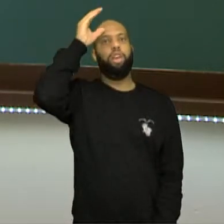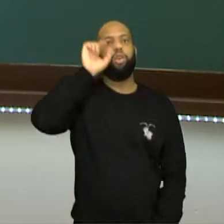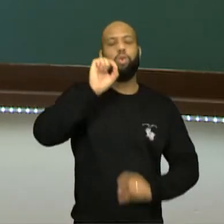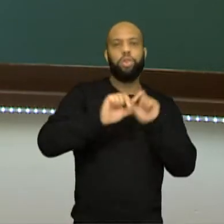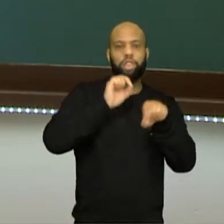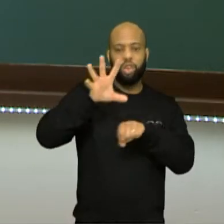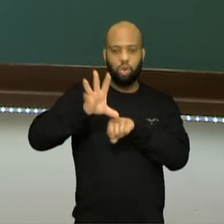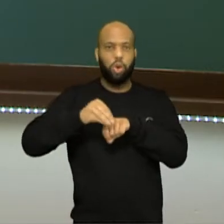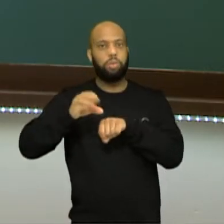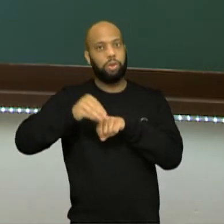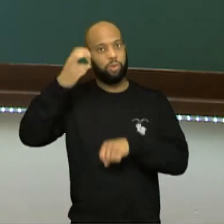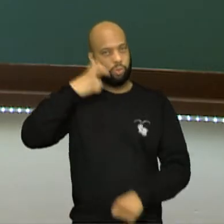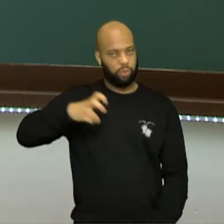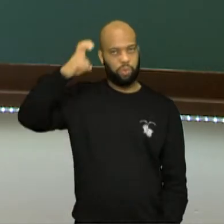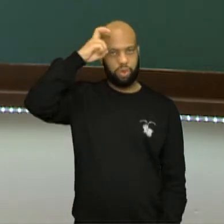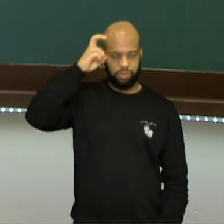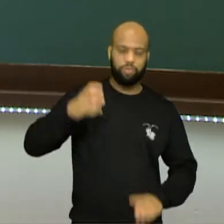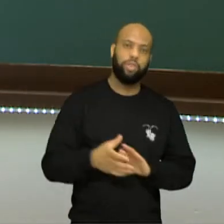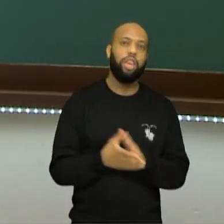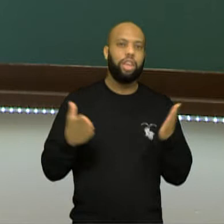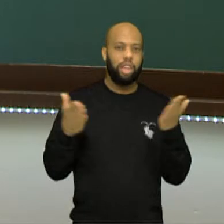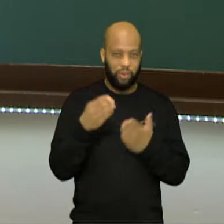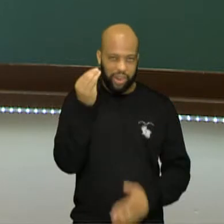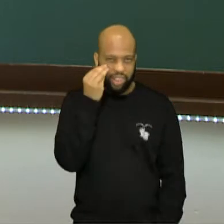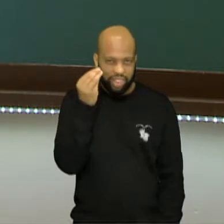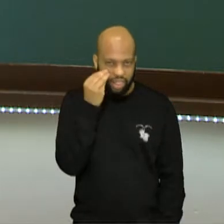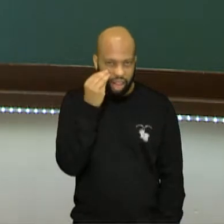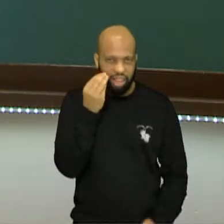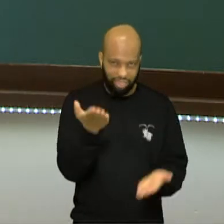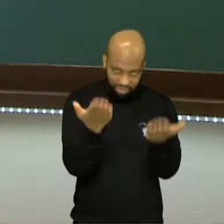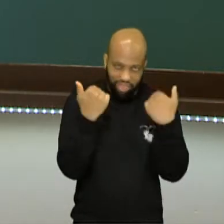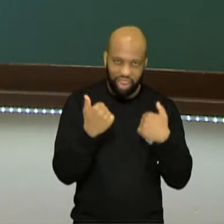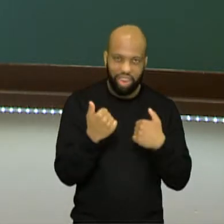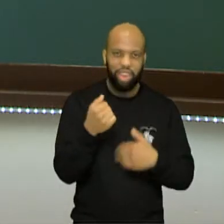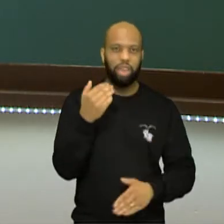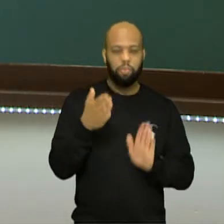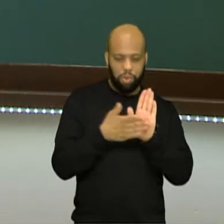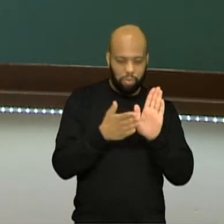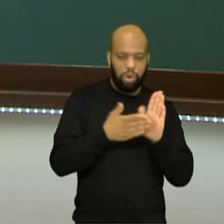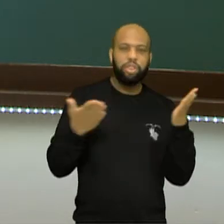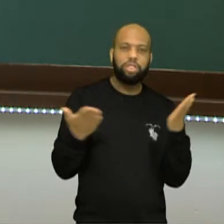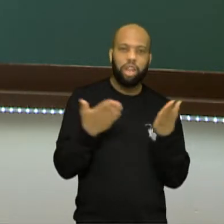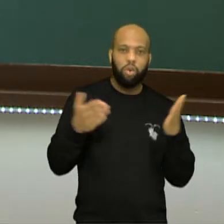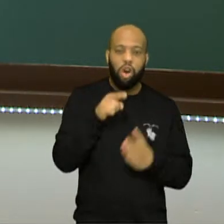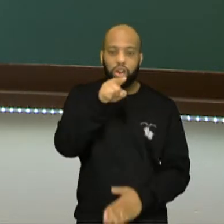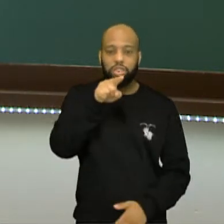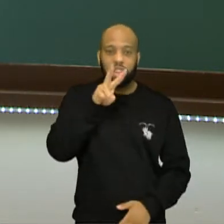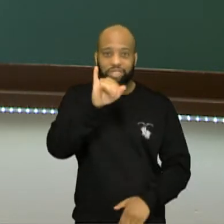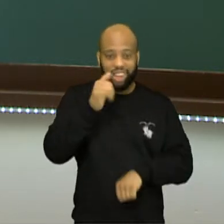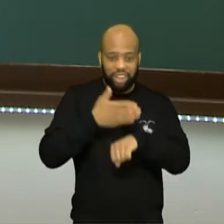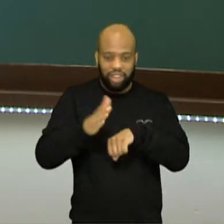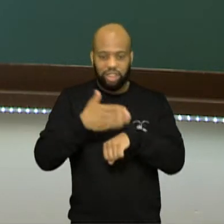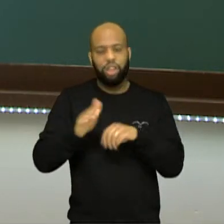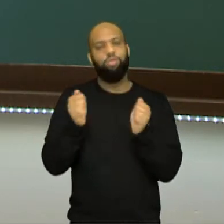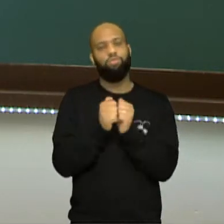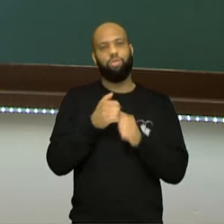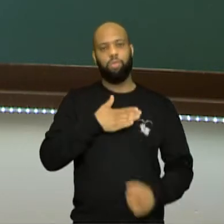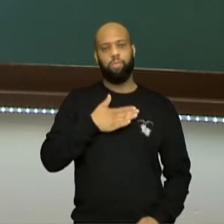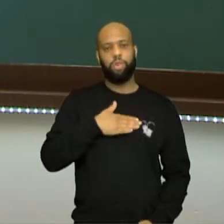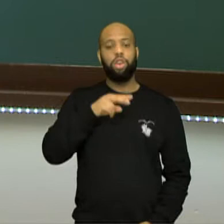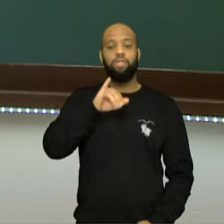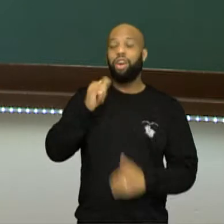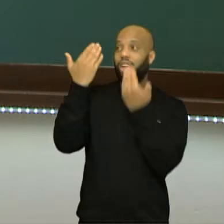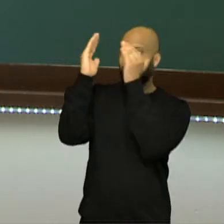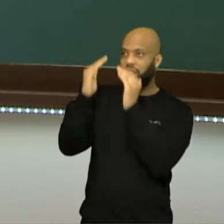repertório cultural. Vamos tentar? Eu quero propor a vocês então agora um exercício de análise